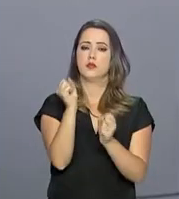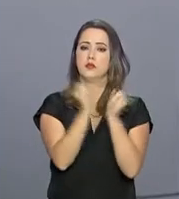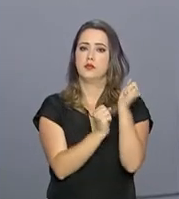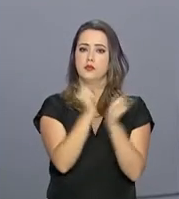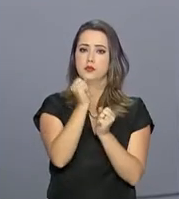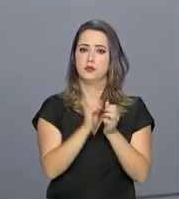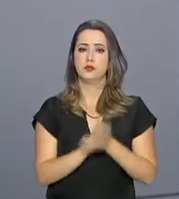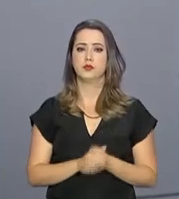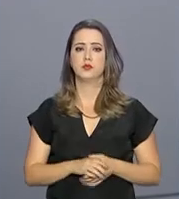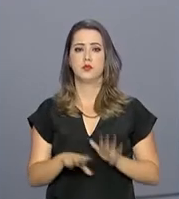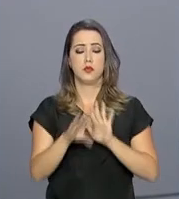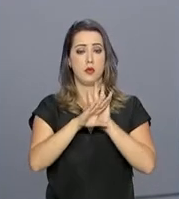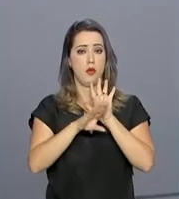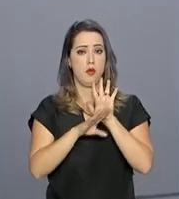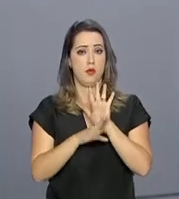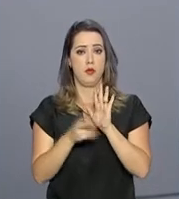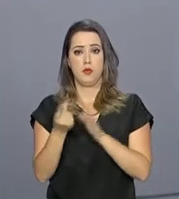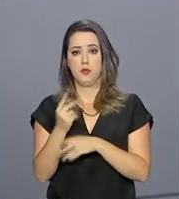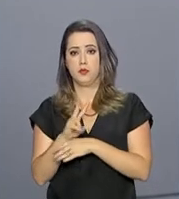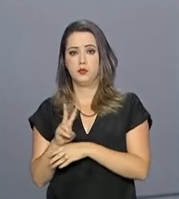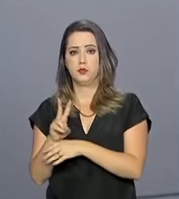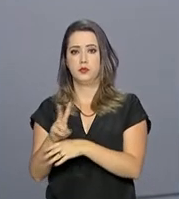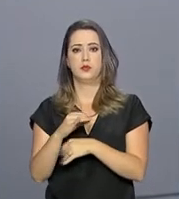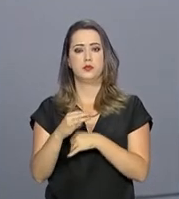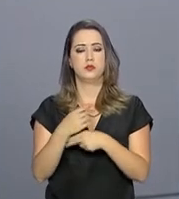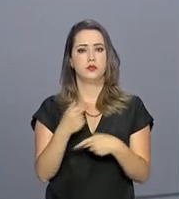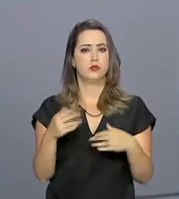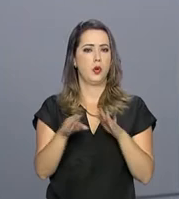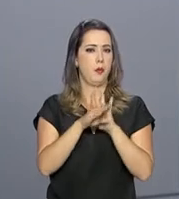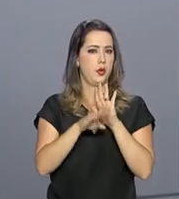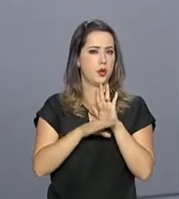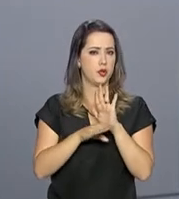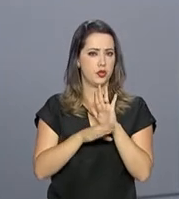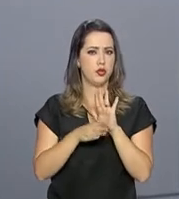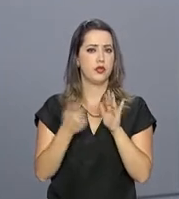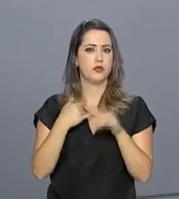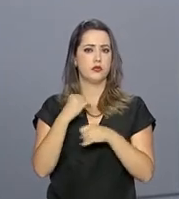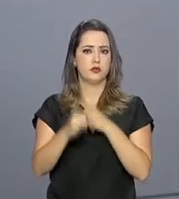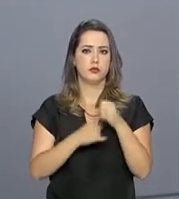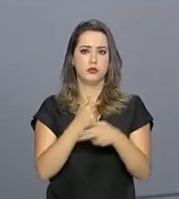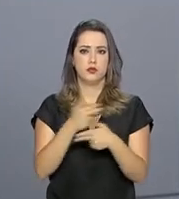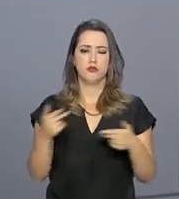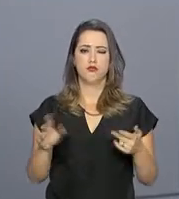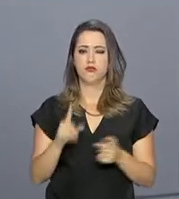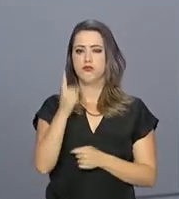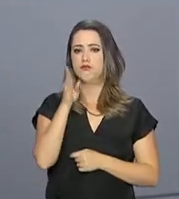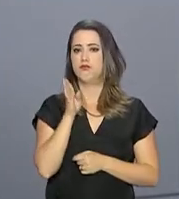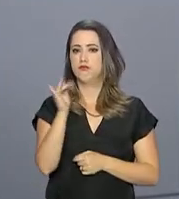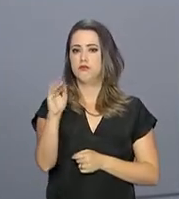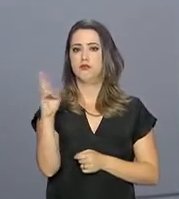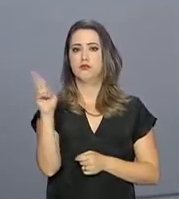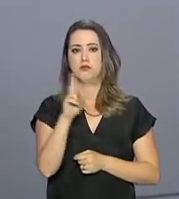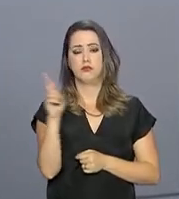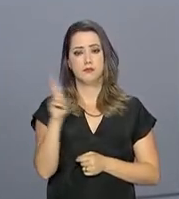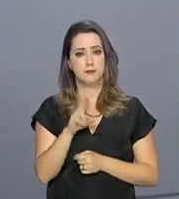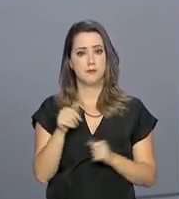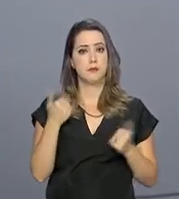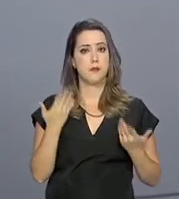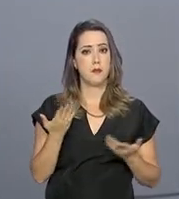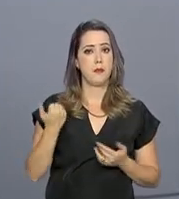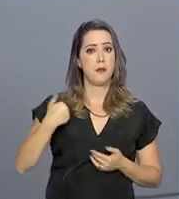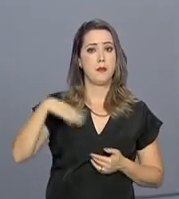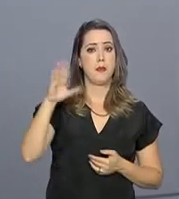o programa para financiar projetos da internet das coisas está orçado em 1 bilhão e meio de reais